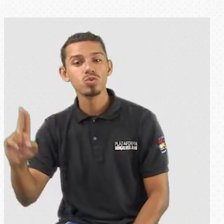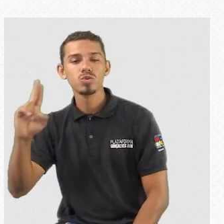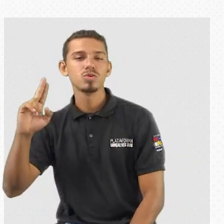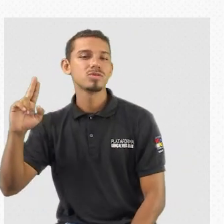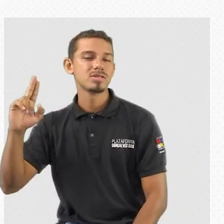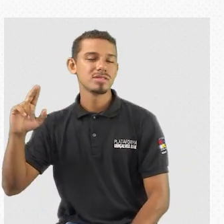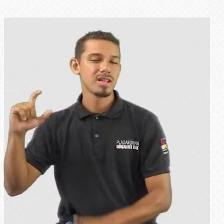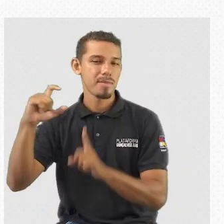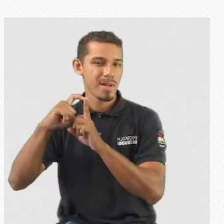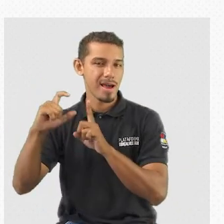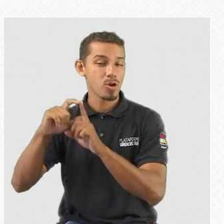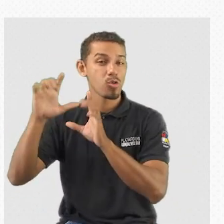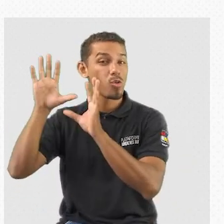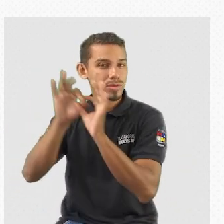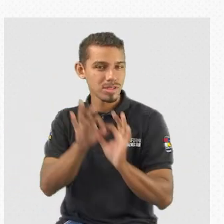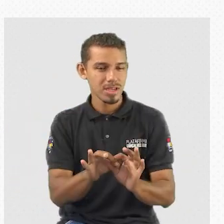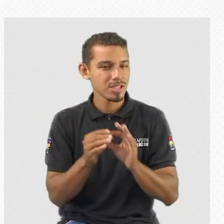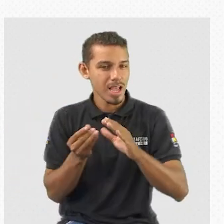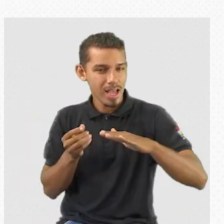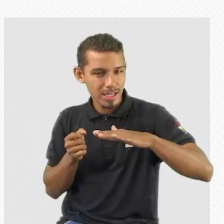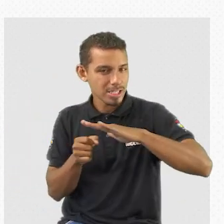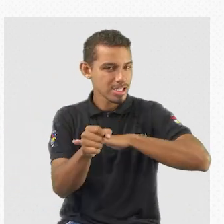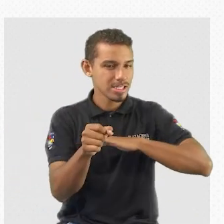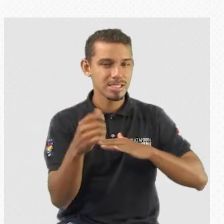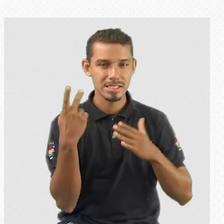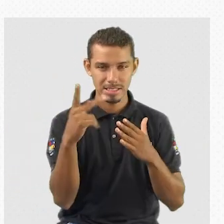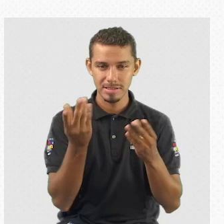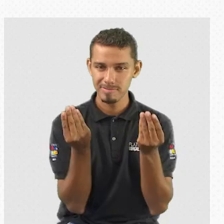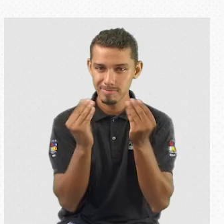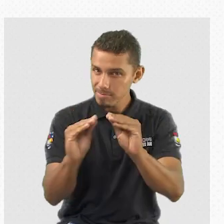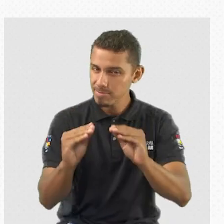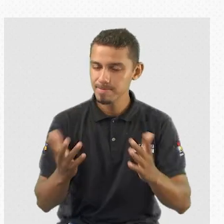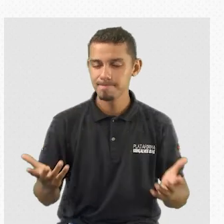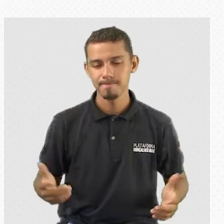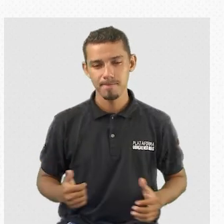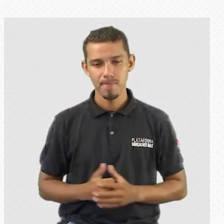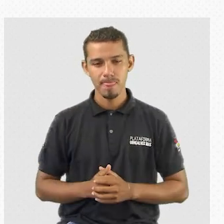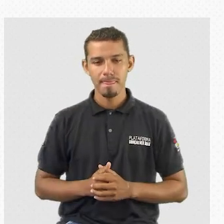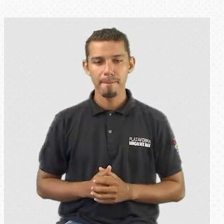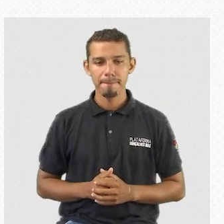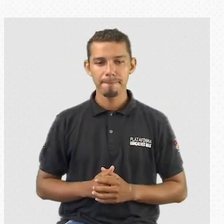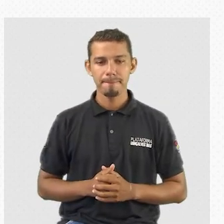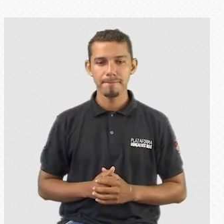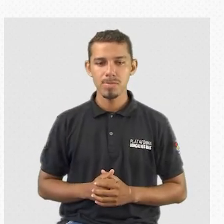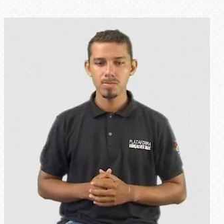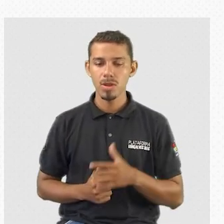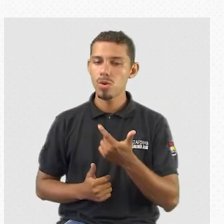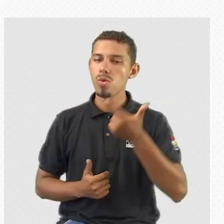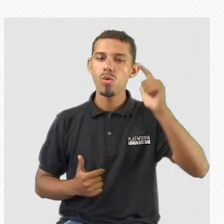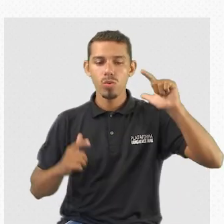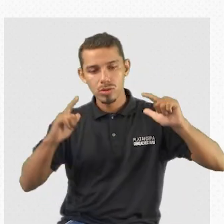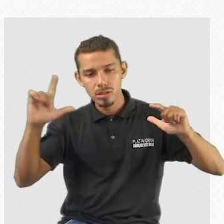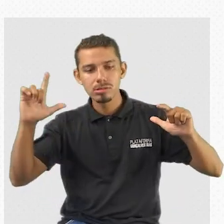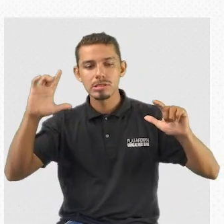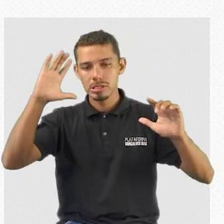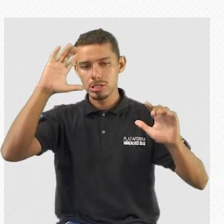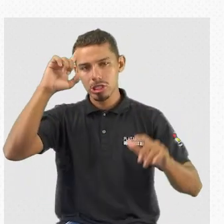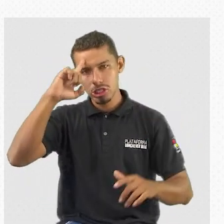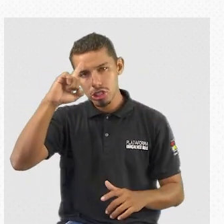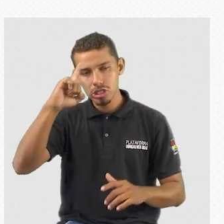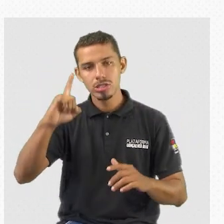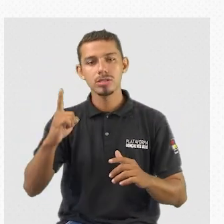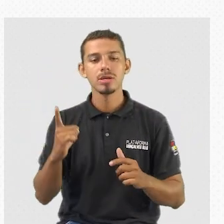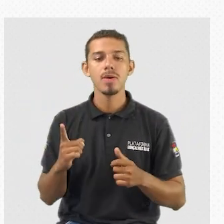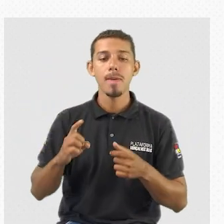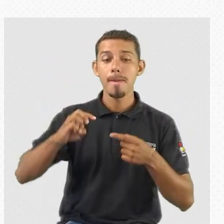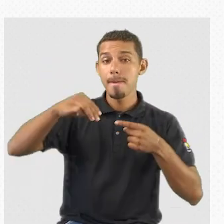palavra, no contexto em que ela está inserida, né? Vamos pensar isso aí já já. Outras questões no nosso cotidiano que a gente lida